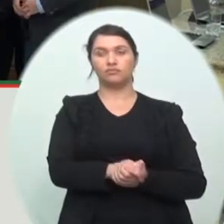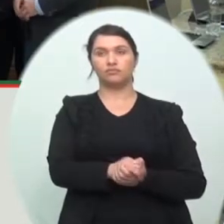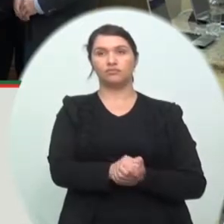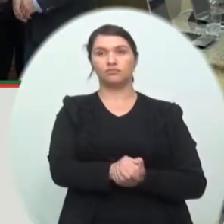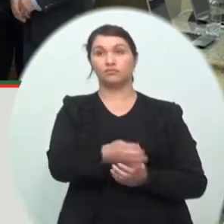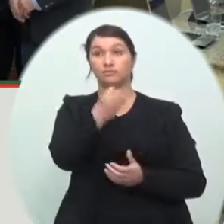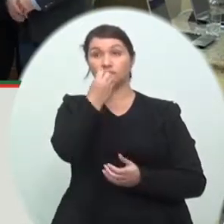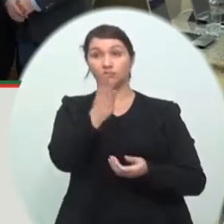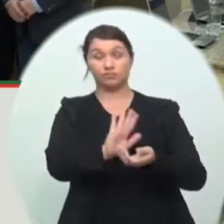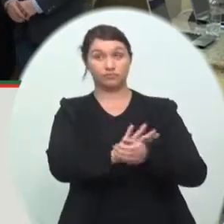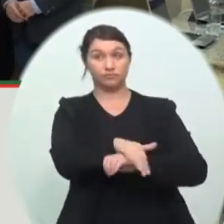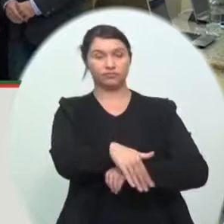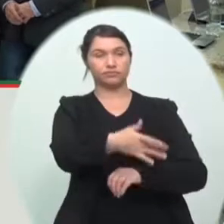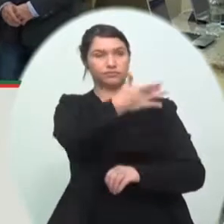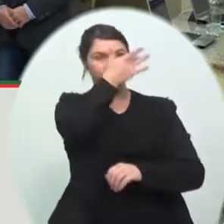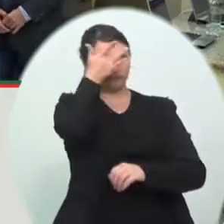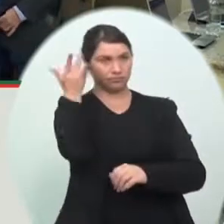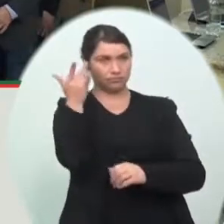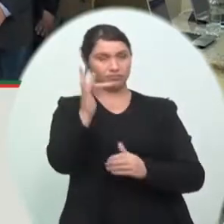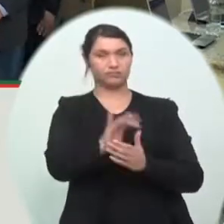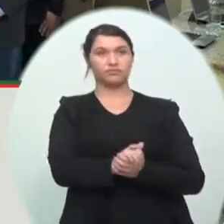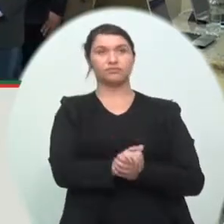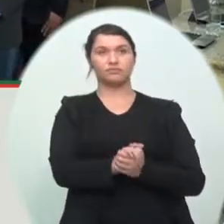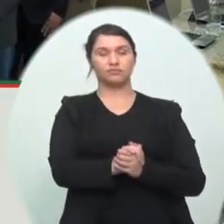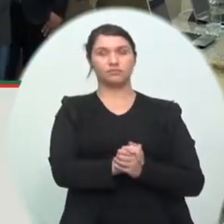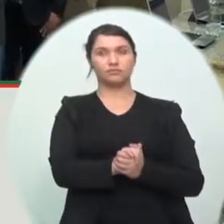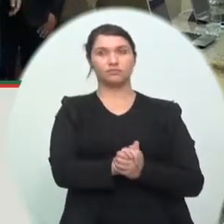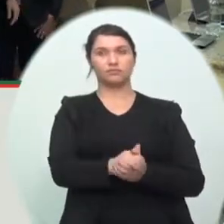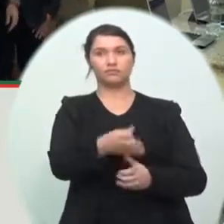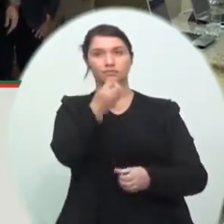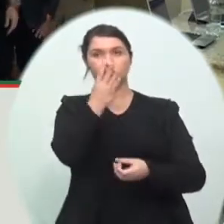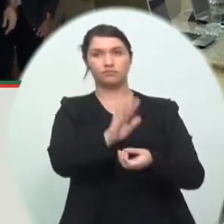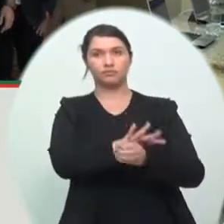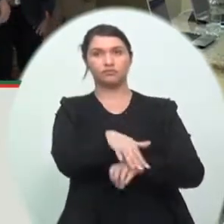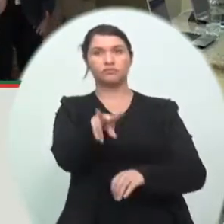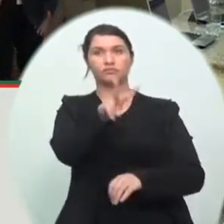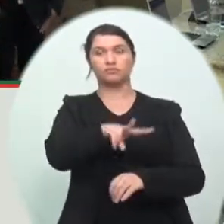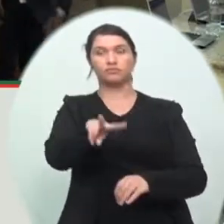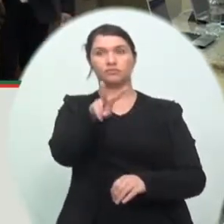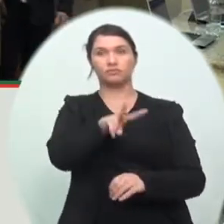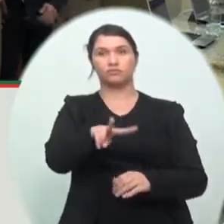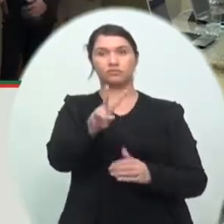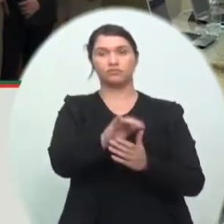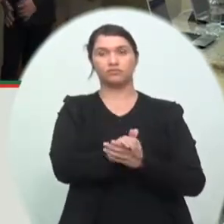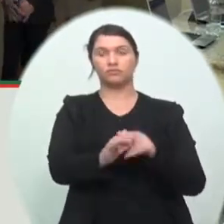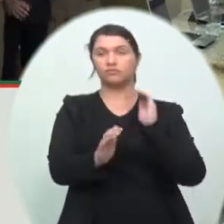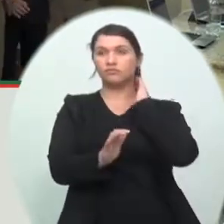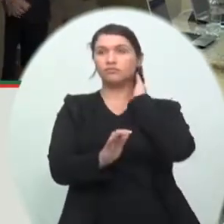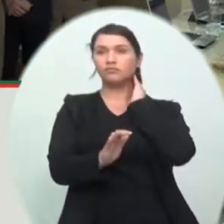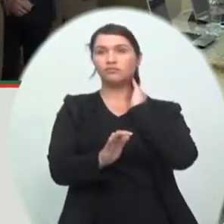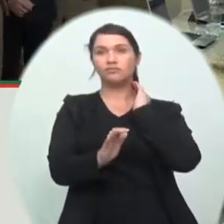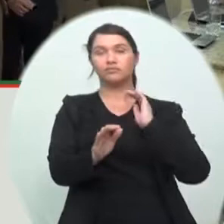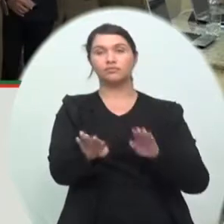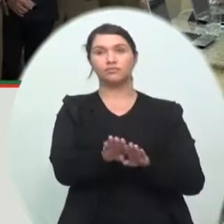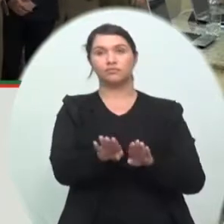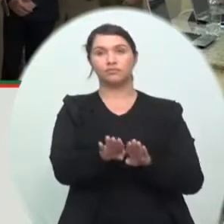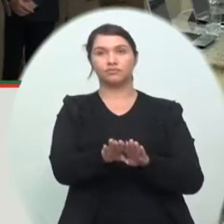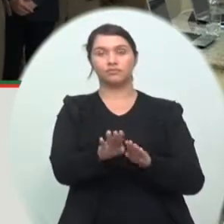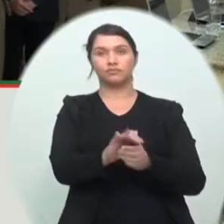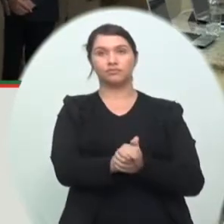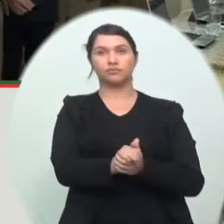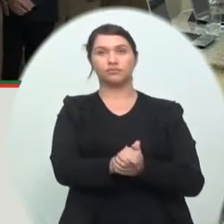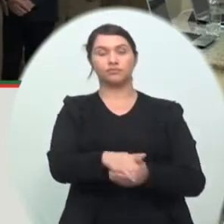Boa noite, senhores. Boa noite, os nossos vereadores, os nossos oficiais,